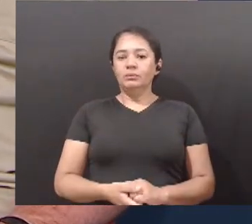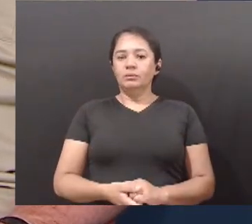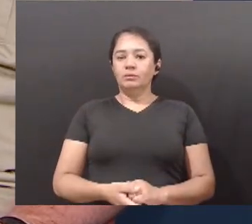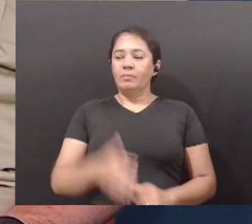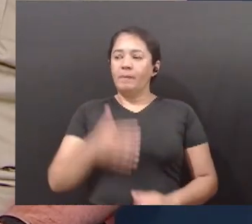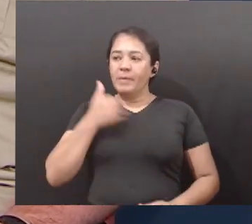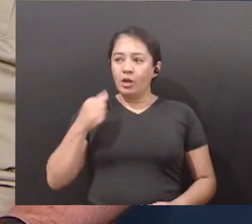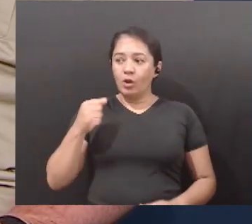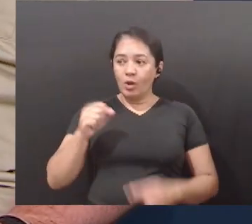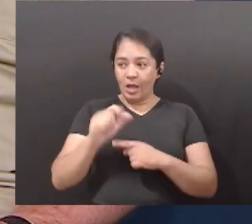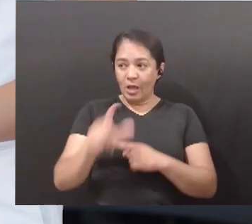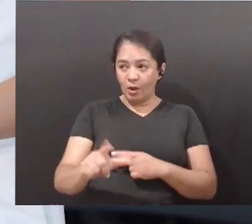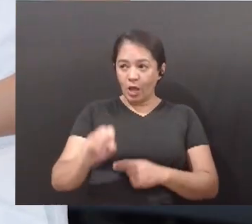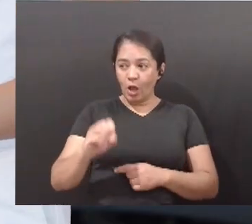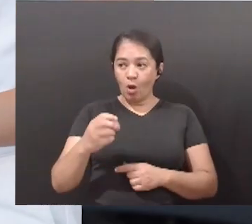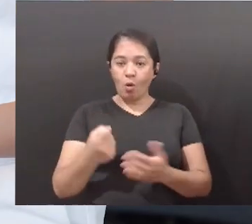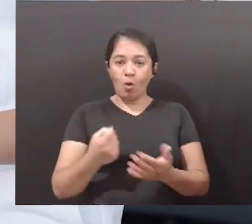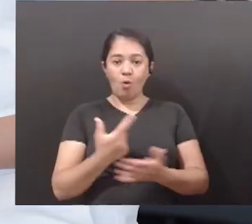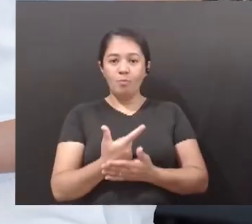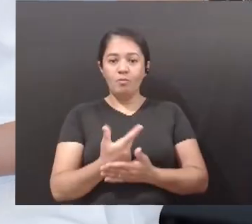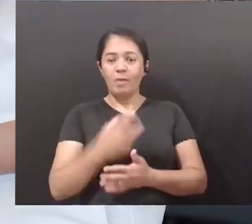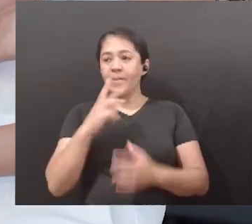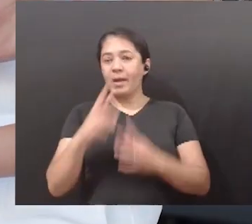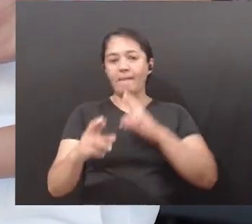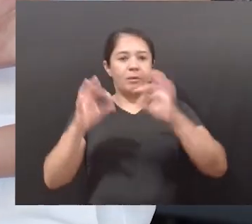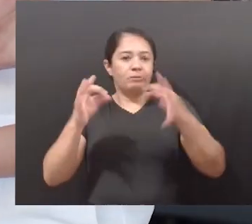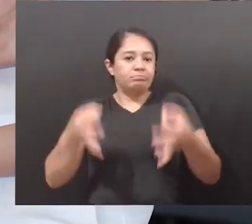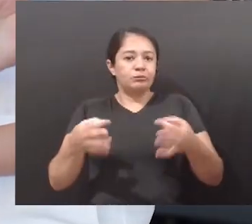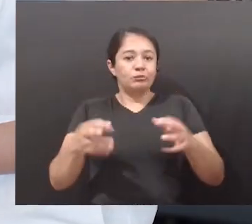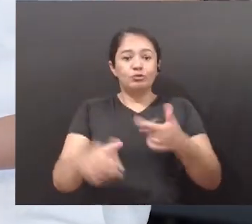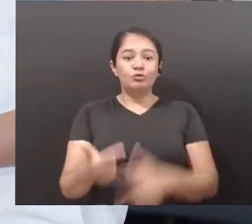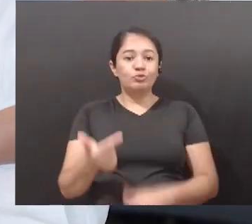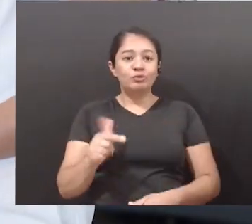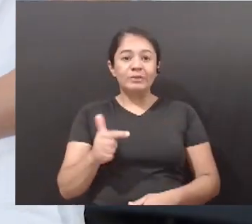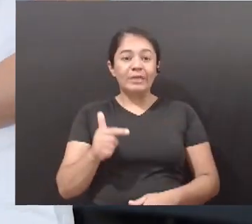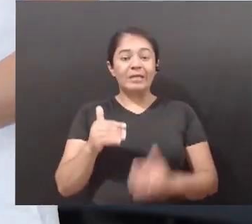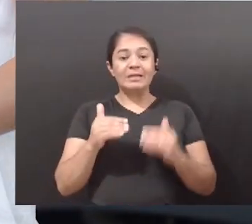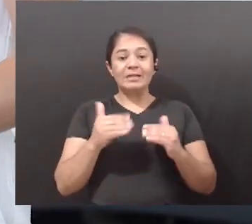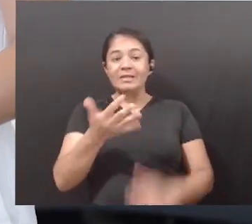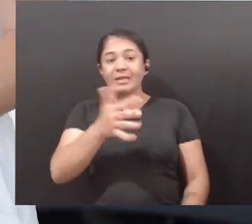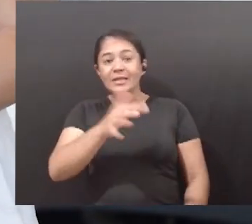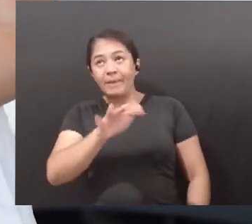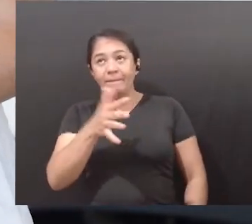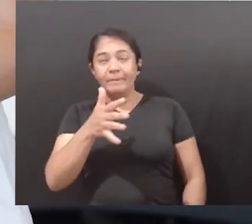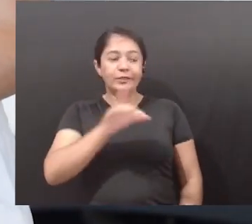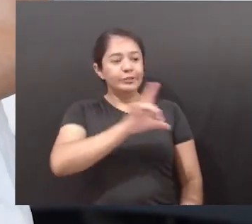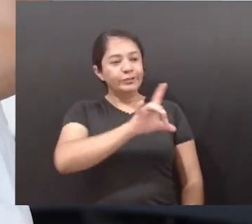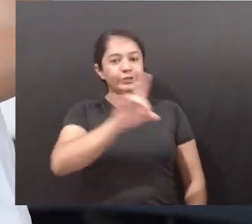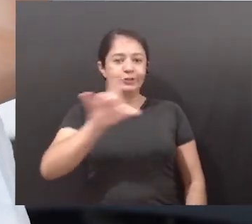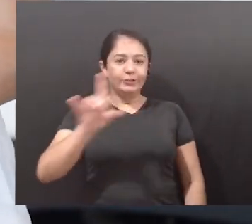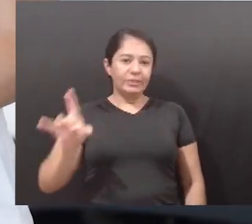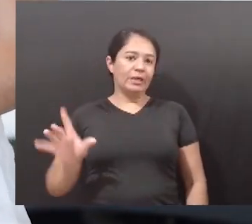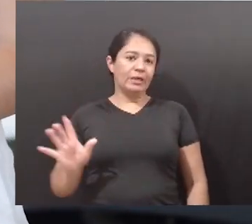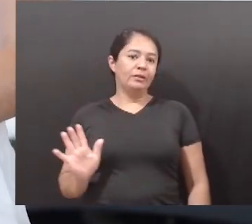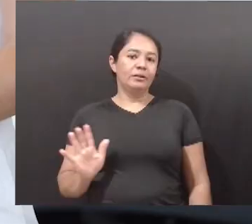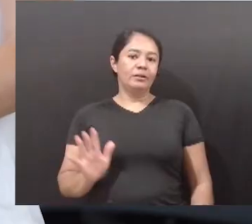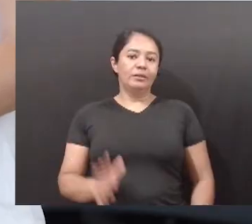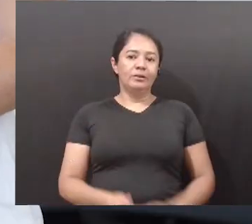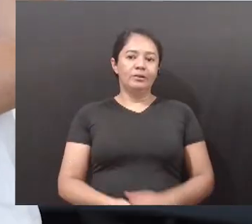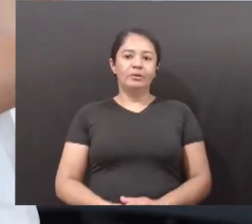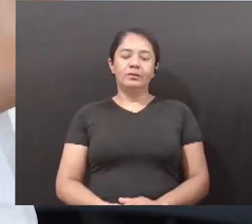um carro, nunca vai ter uma resposta correta, né? Você sempre depende, né? Porque é muito de casa em casa, né? De casa a casa. A pessoa tem